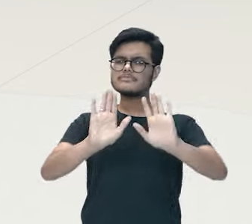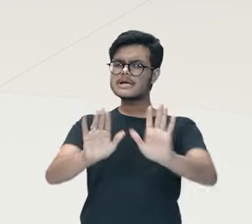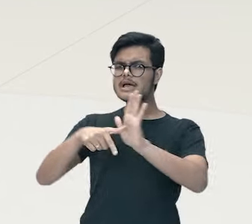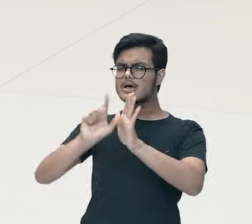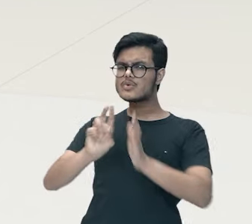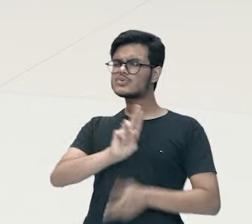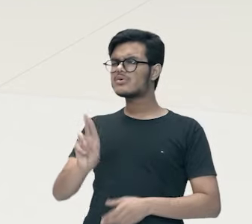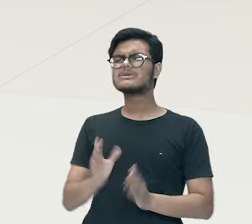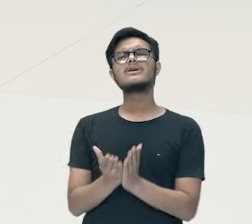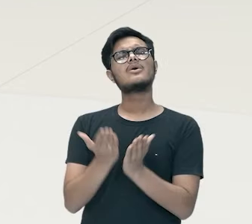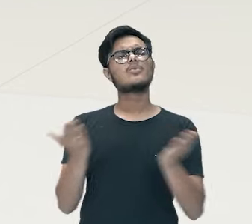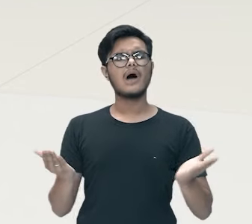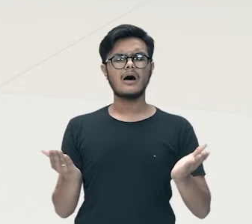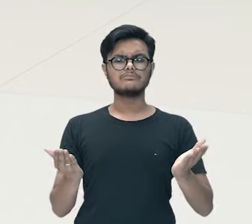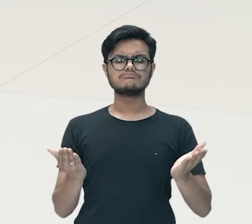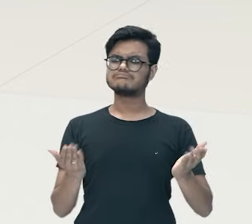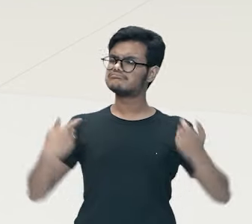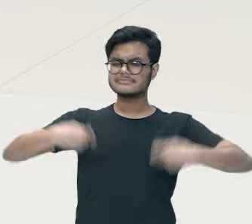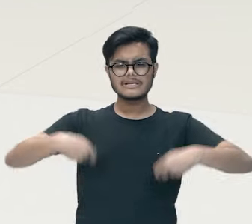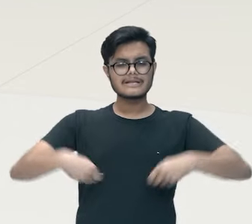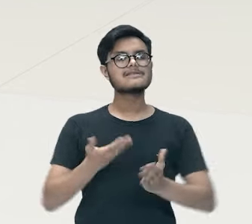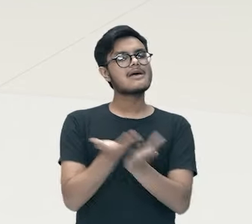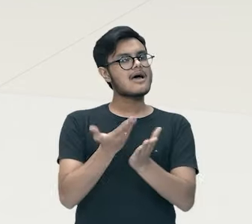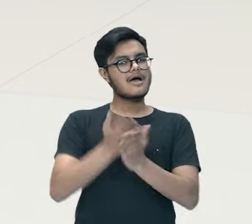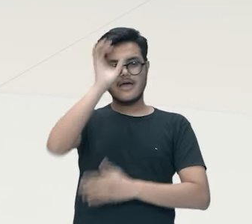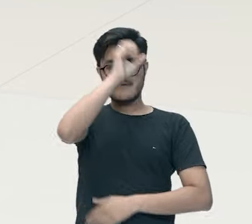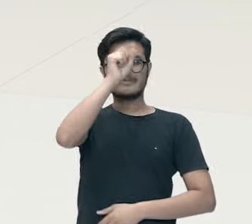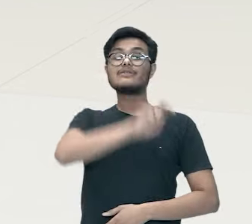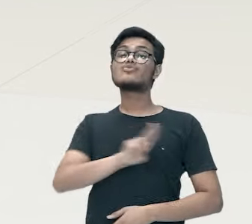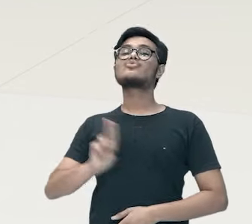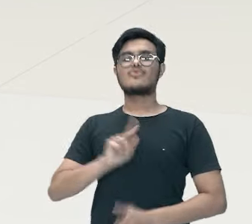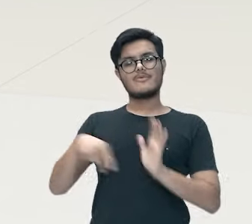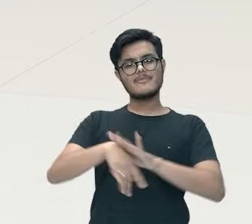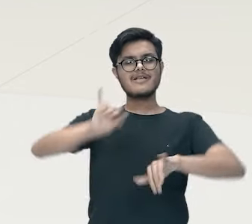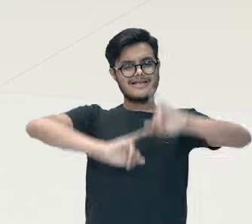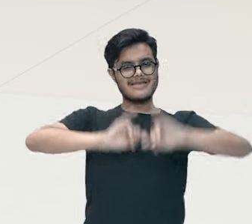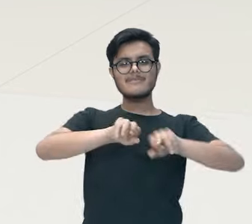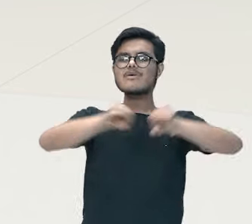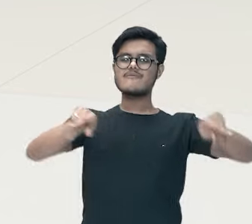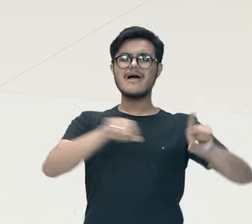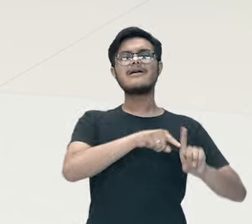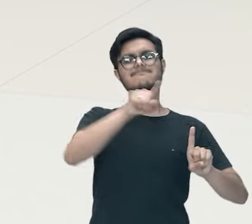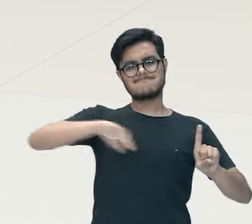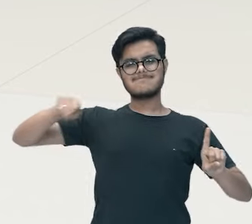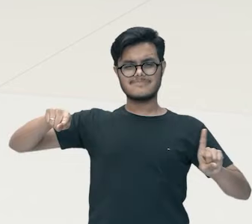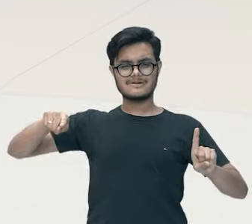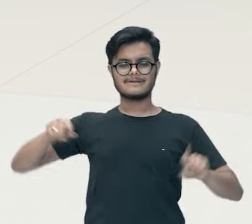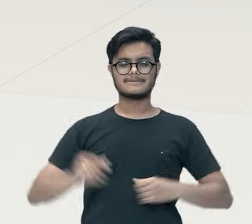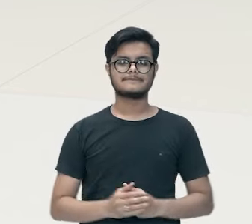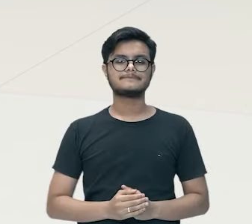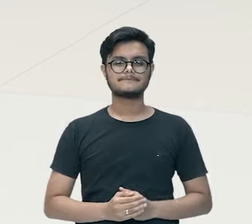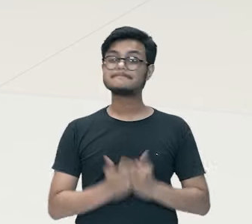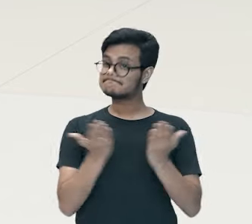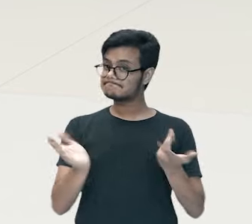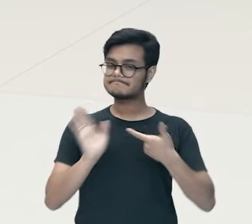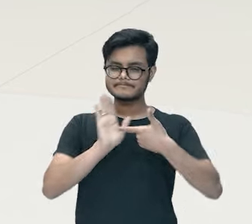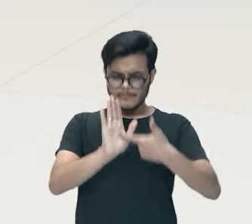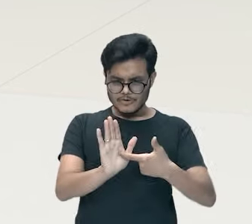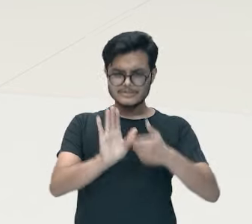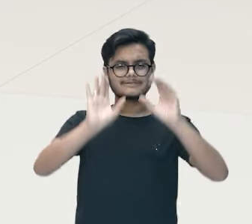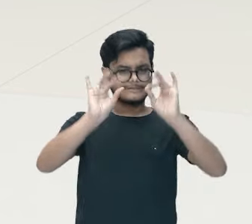nomenclatura, porque nessa aula também a gente vai trabalhar a nomenclatura dos hidrocarbonetos, tá? Pelo menos vai apresentar para vocês